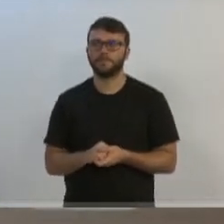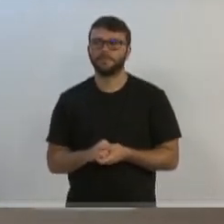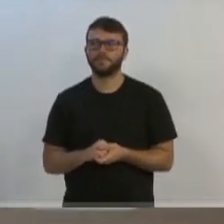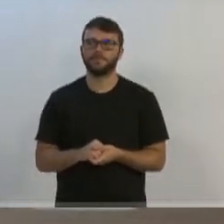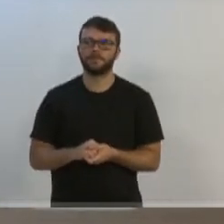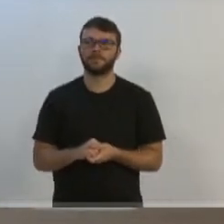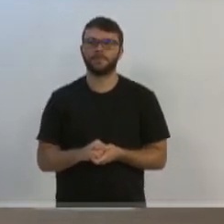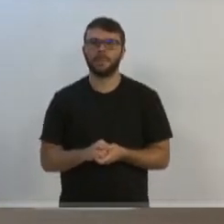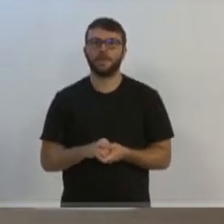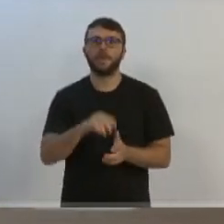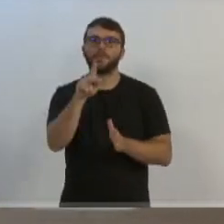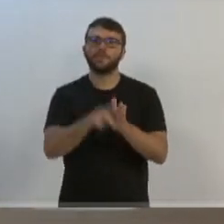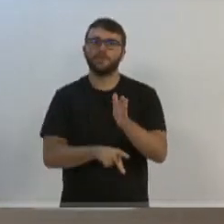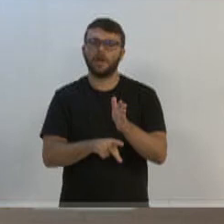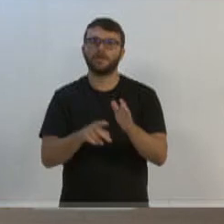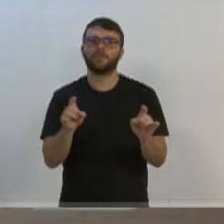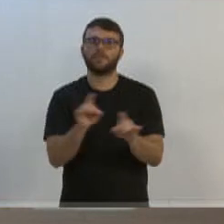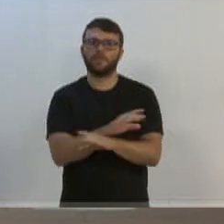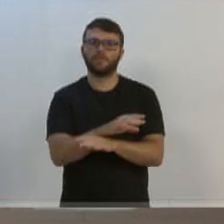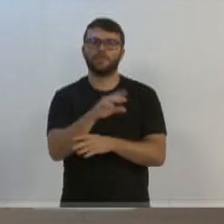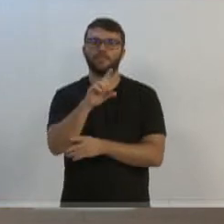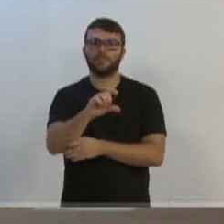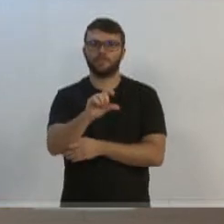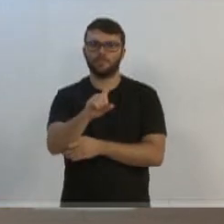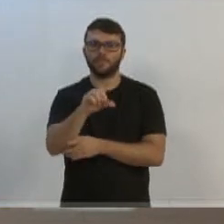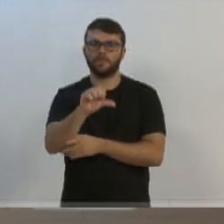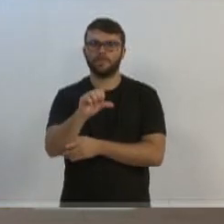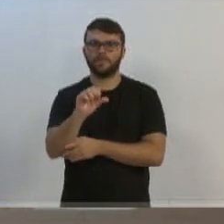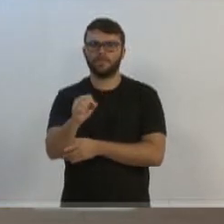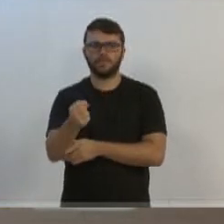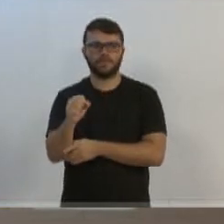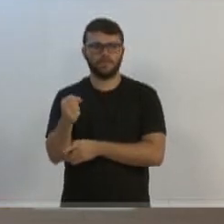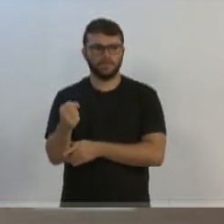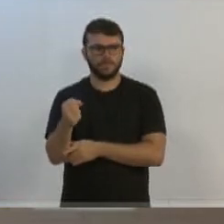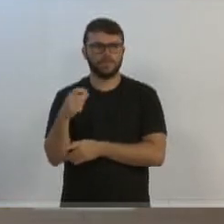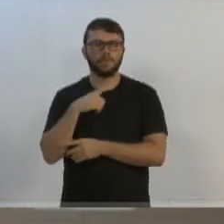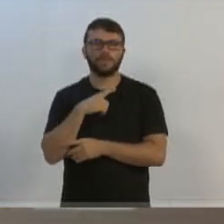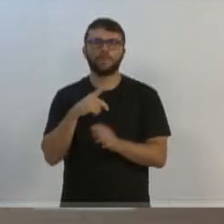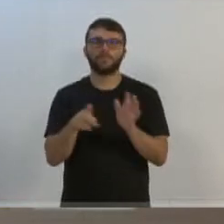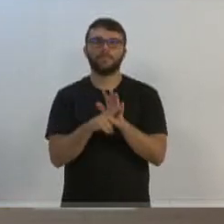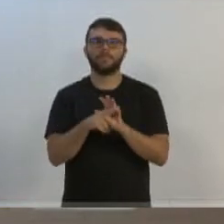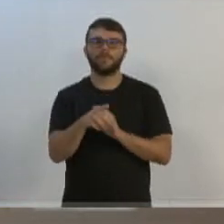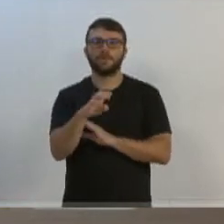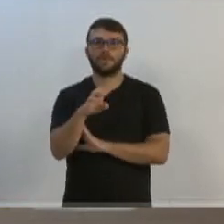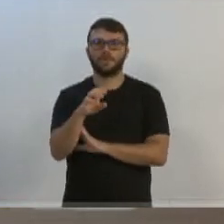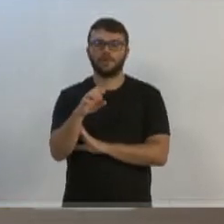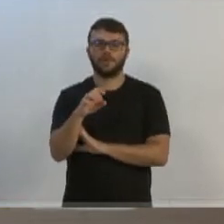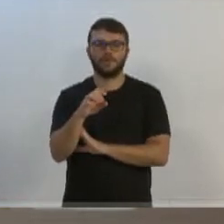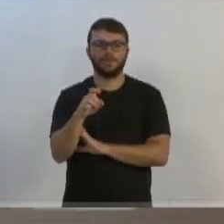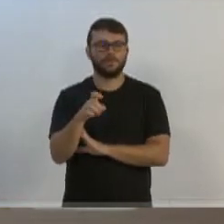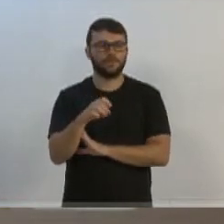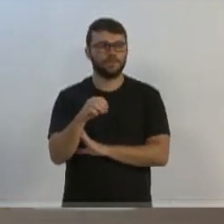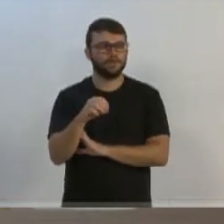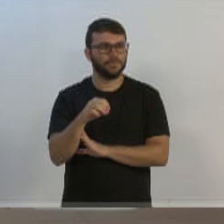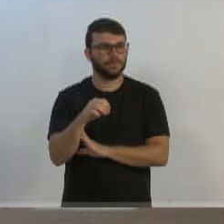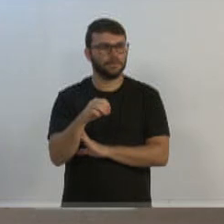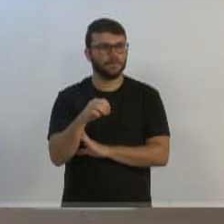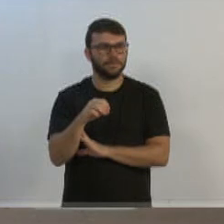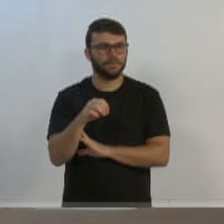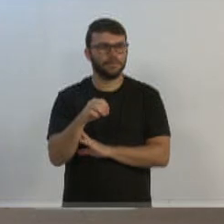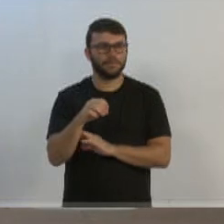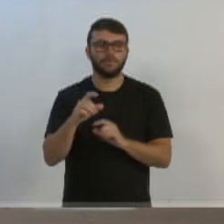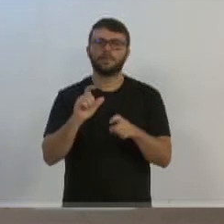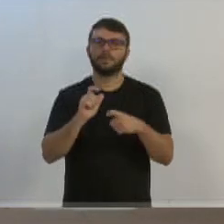Esse projeto de lei complementar 1838, autoria do Poder Executivo, tem na sua ementa regulamenta os procedimentos definidos pela